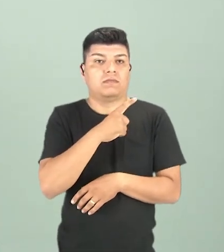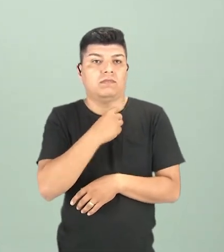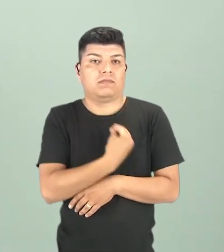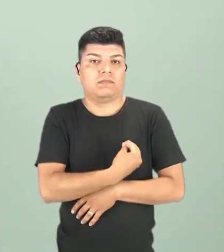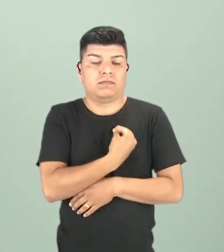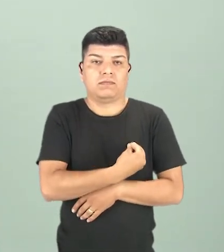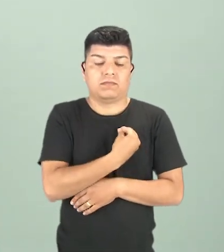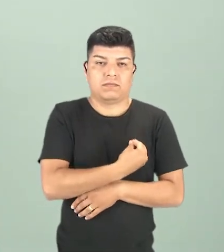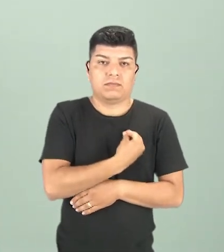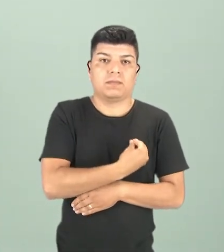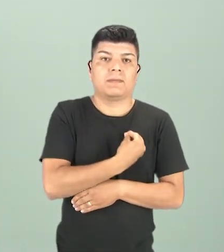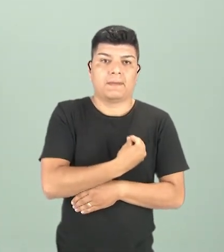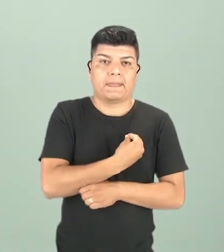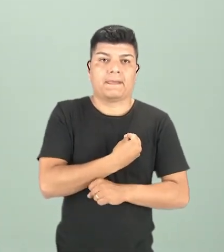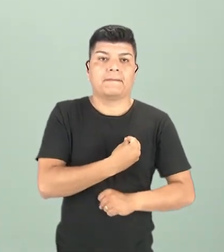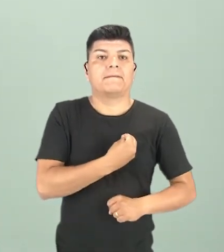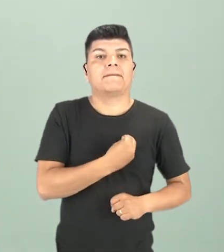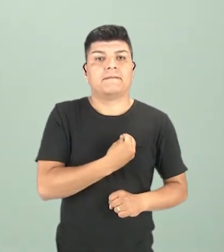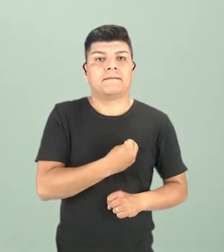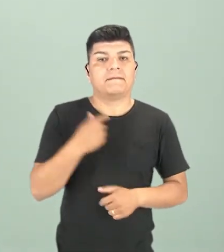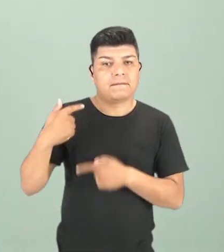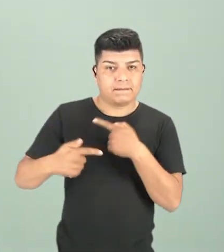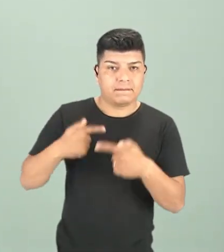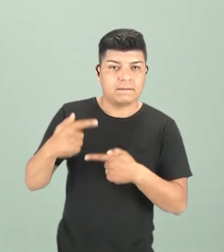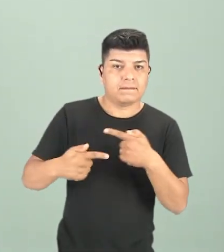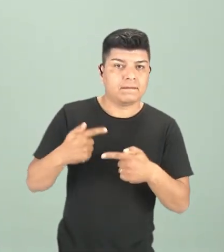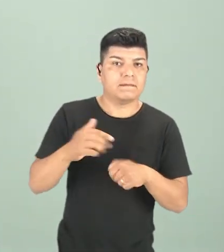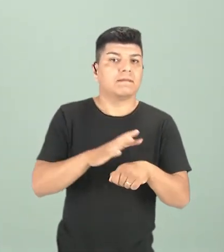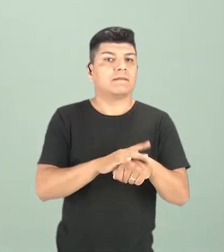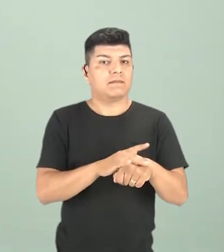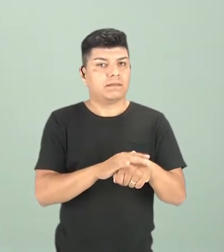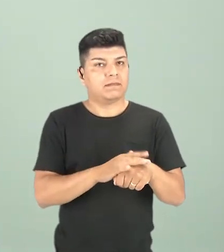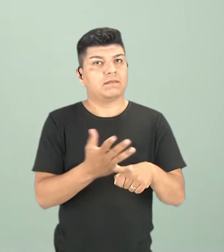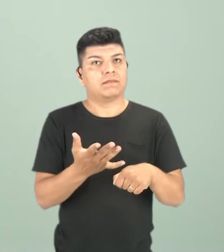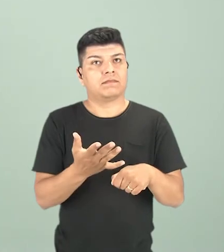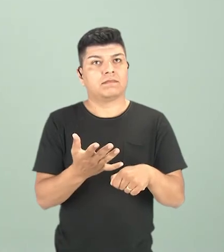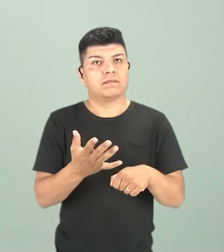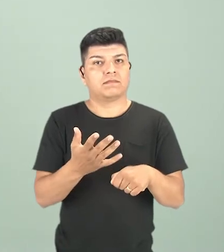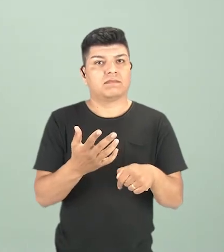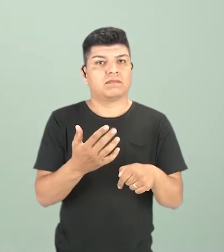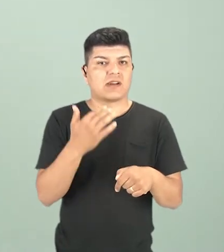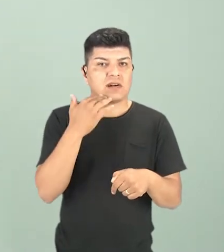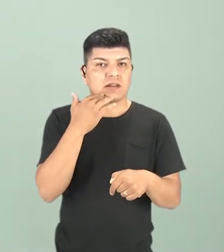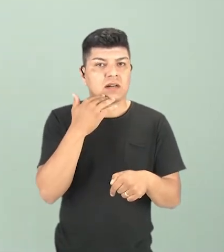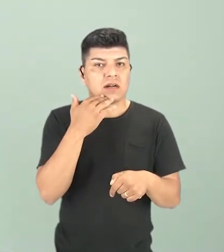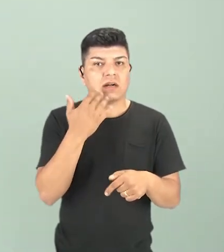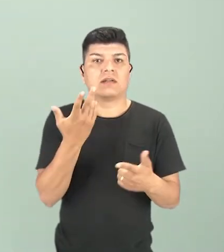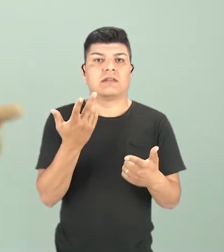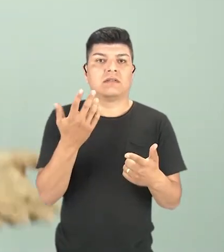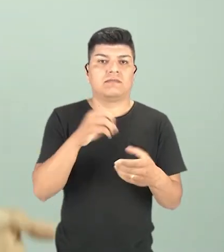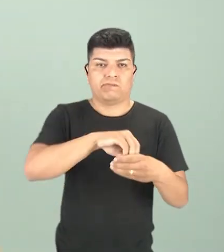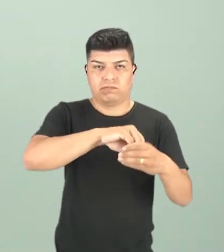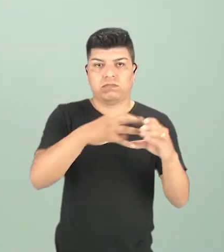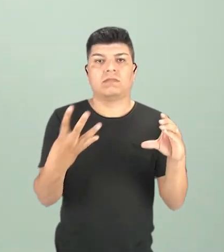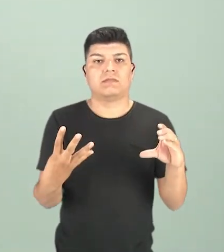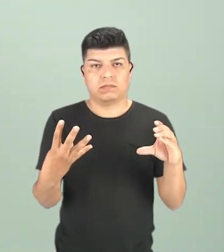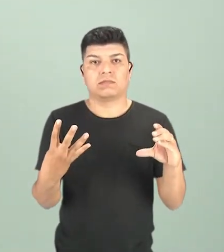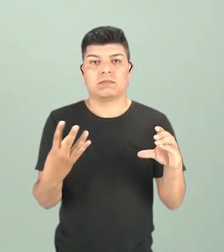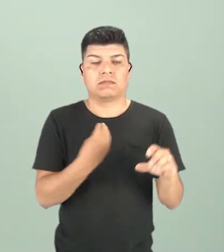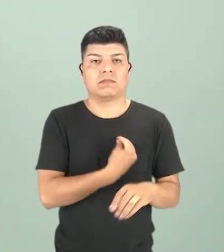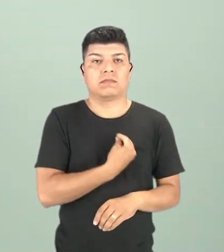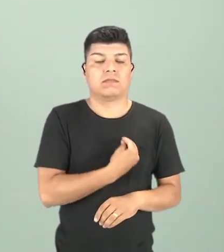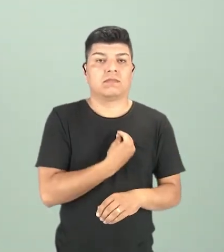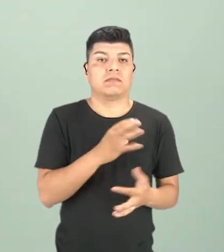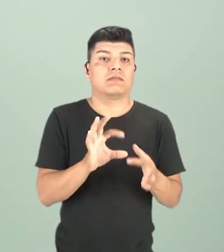ter essa presença, né? Então, essa herança, essa doença, esse defeito, enfim, essa característica, ela